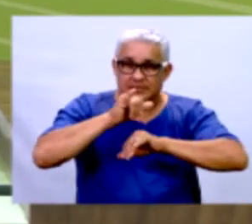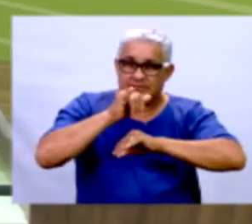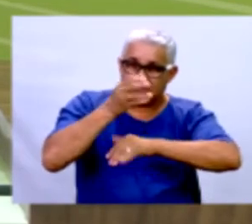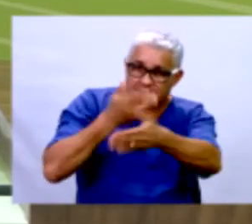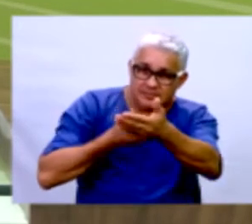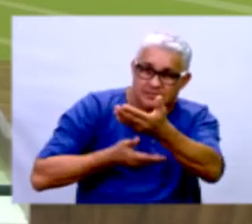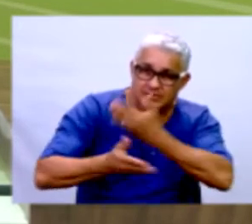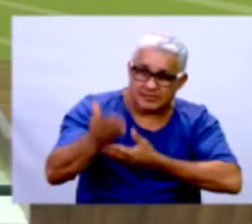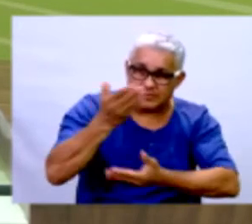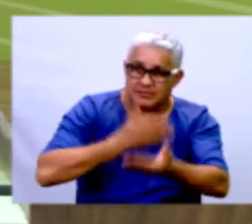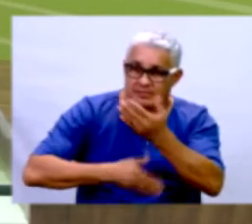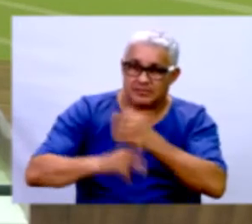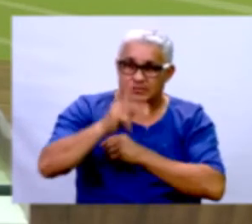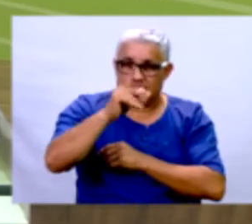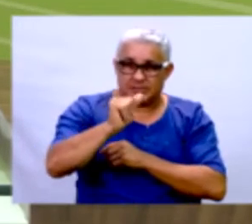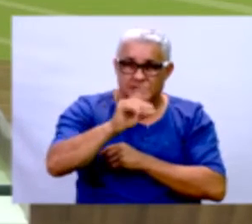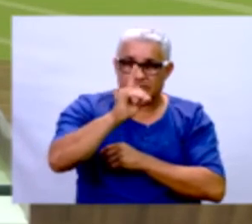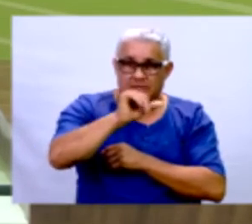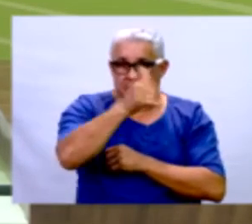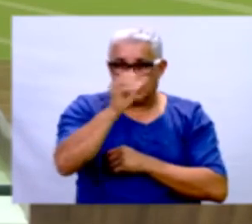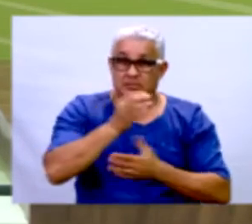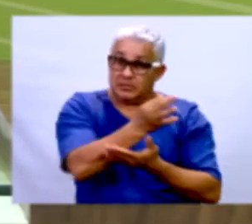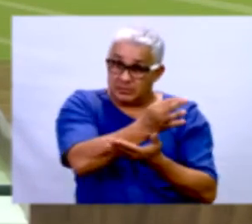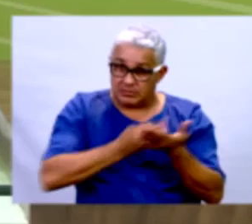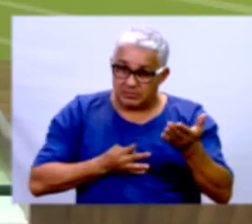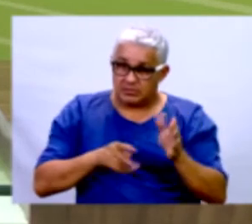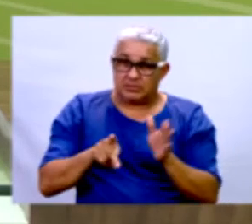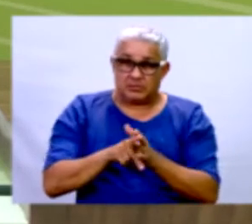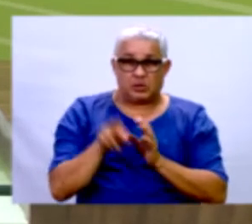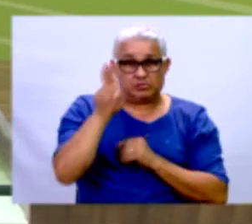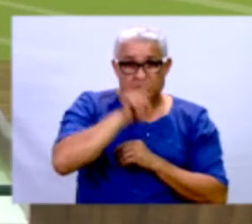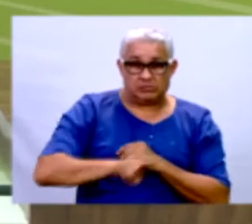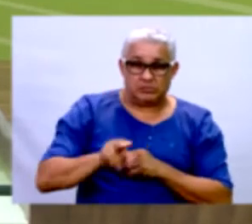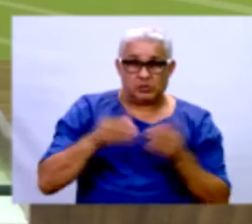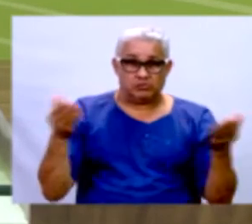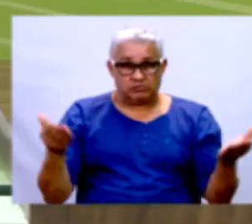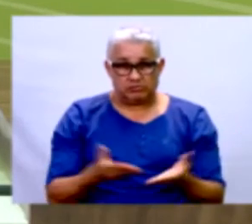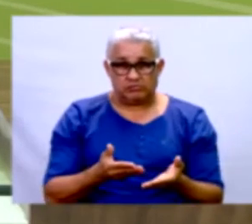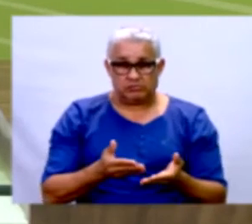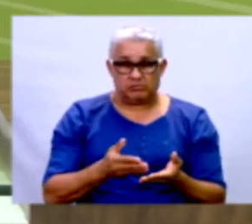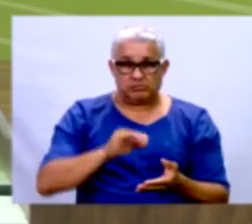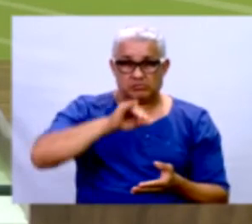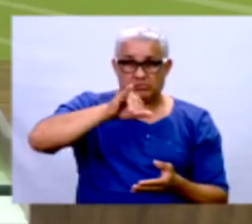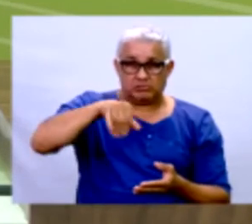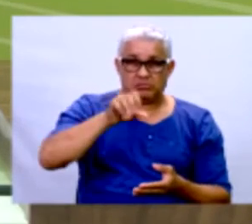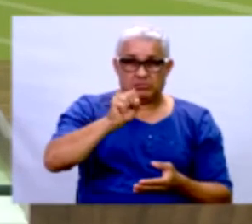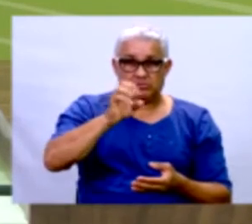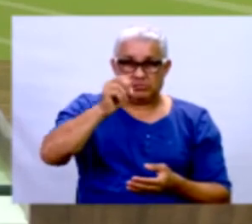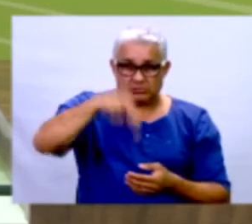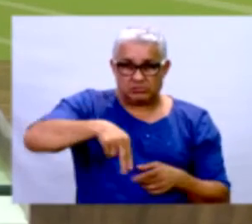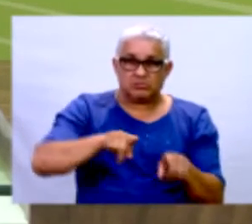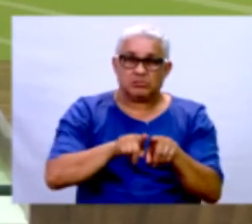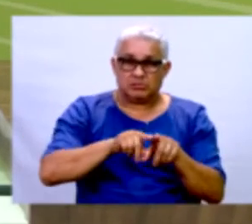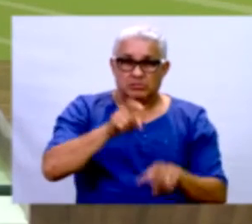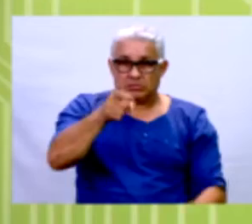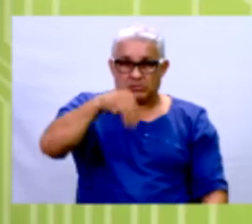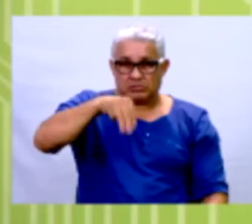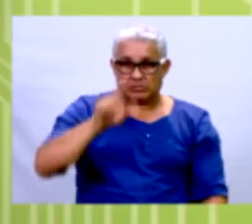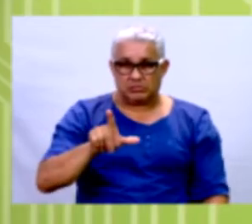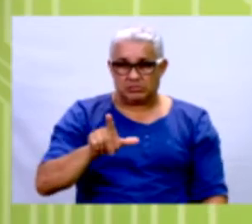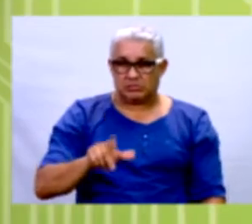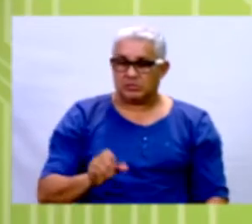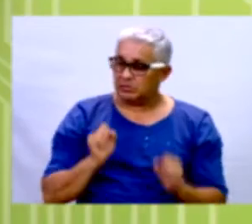informações através de um padrão em texto que utiliza-se hoje o JSON e o XML. Ok,